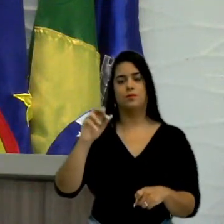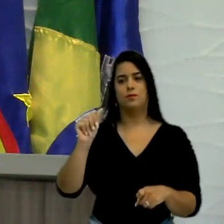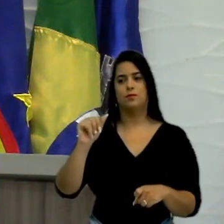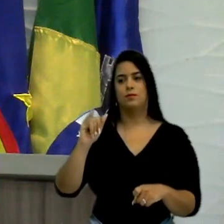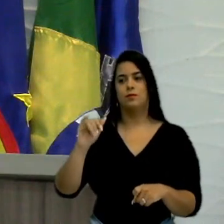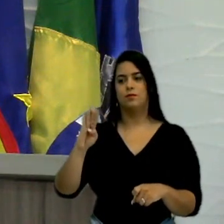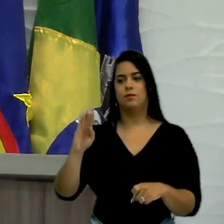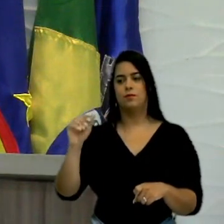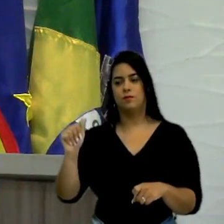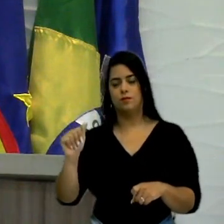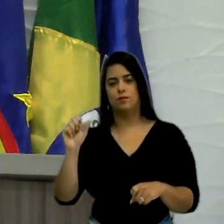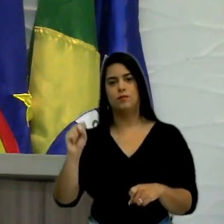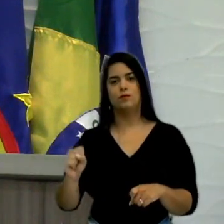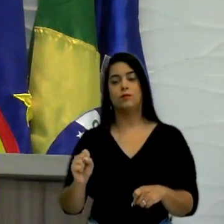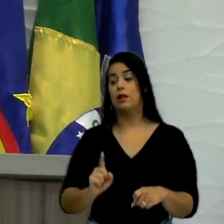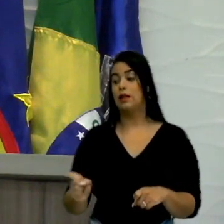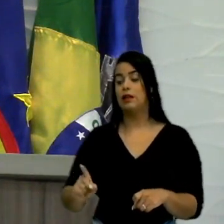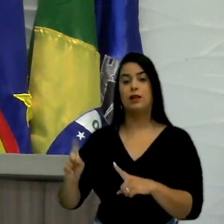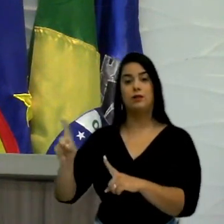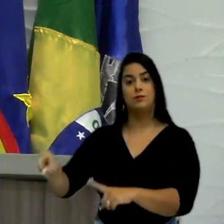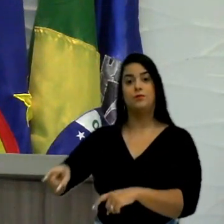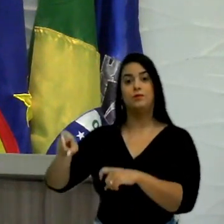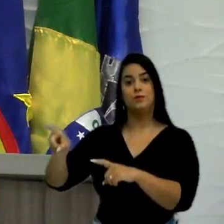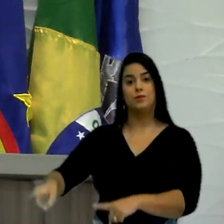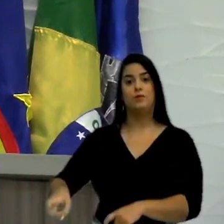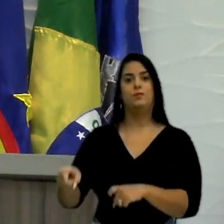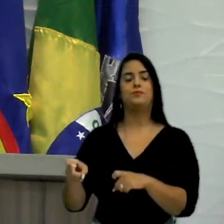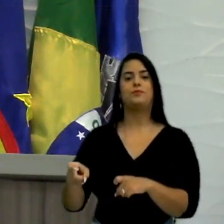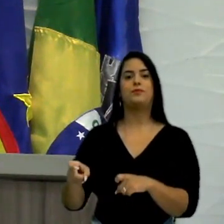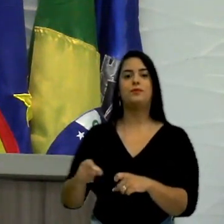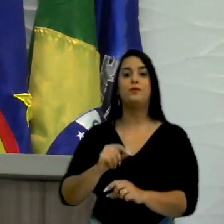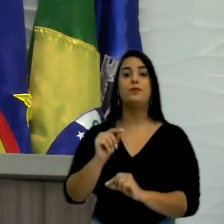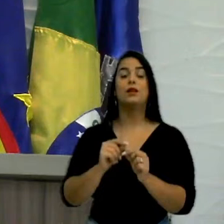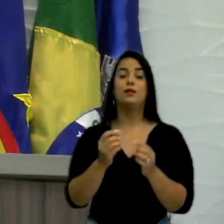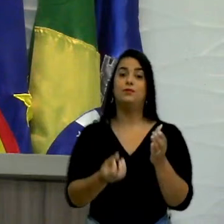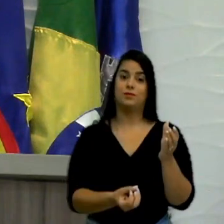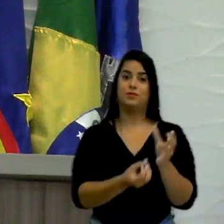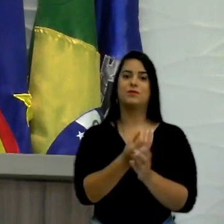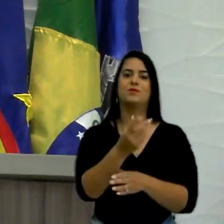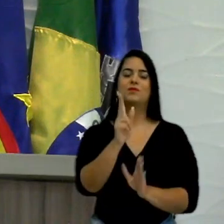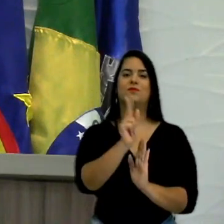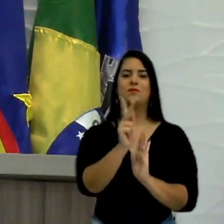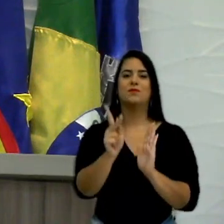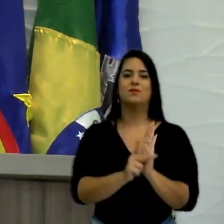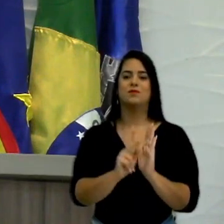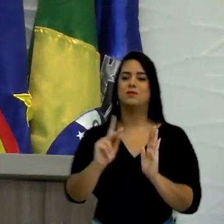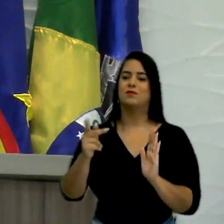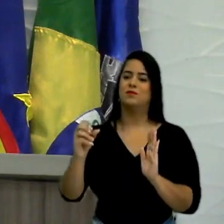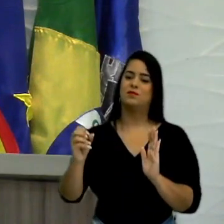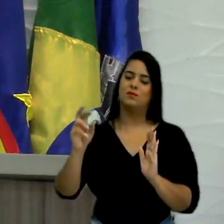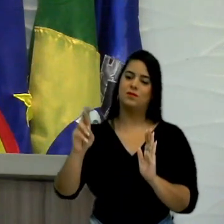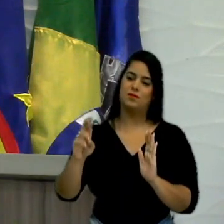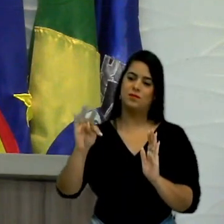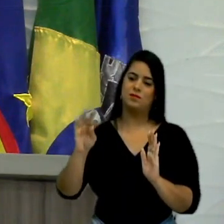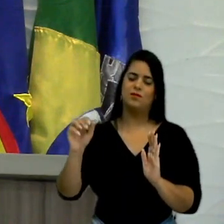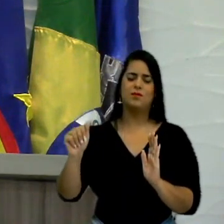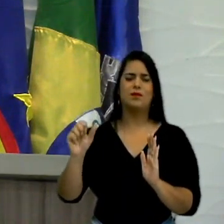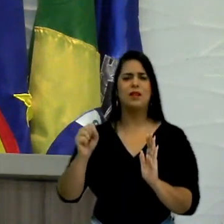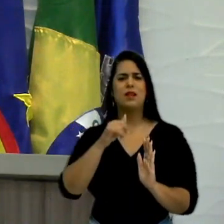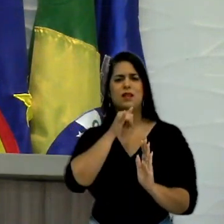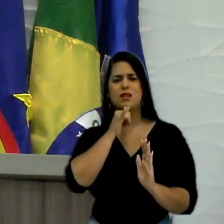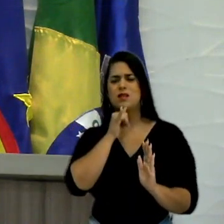a gente, dentro daquela região das comunidades quilombolas, implantar o projeto de hortas comunitárias para aquelas